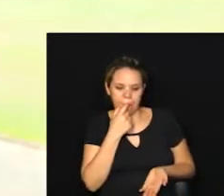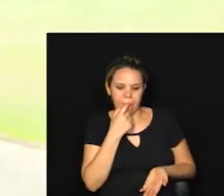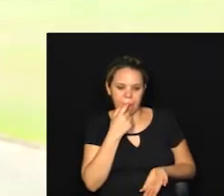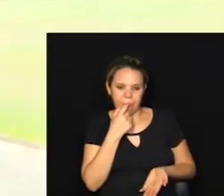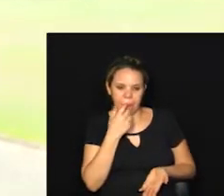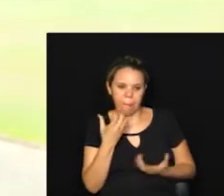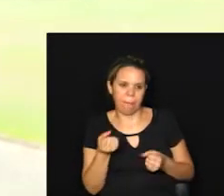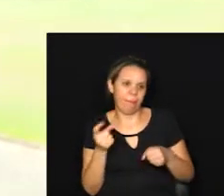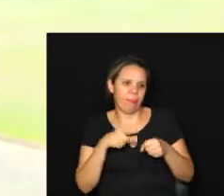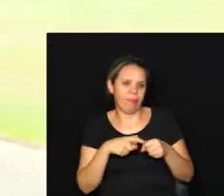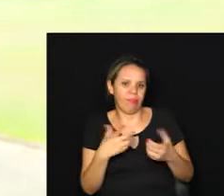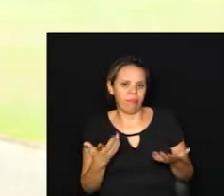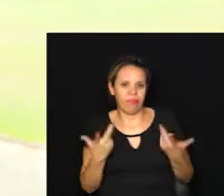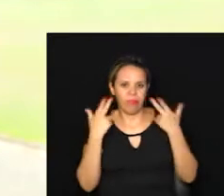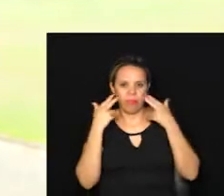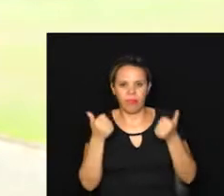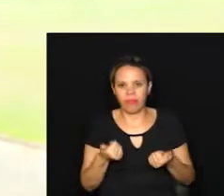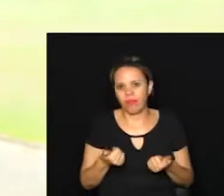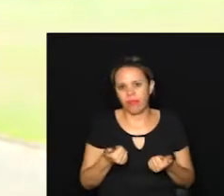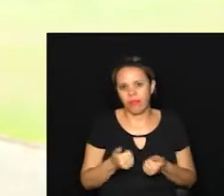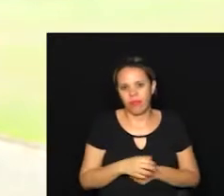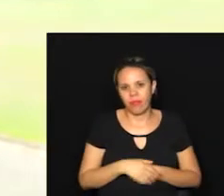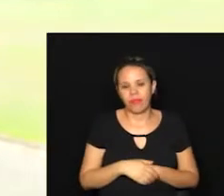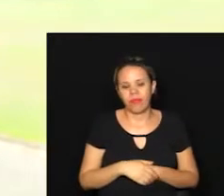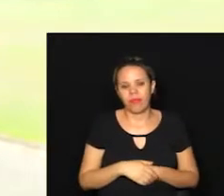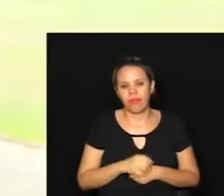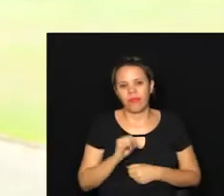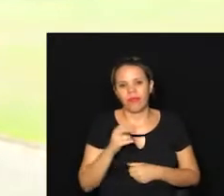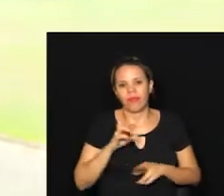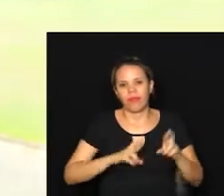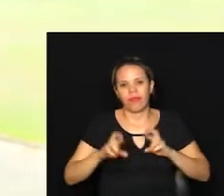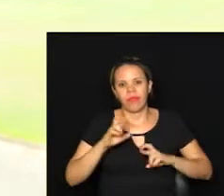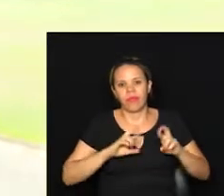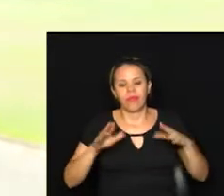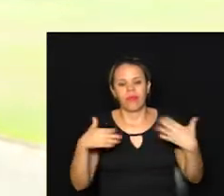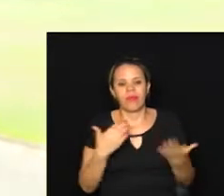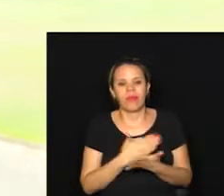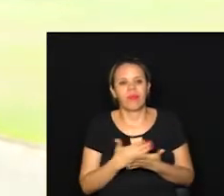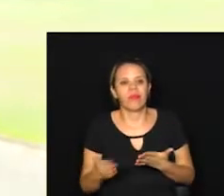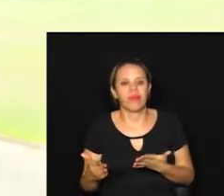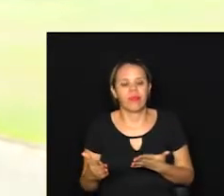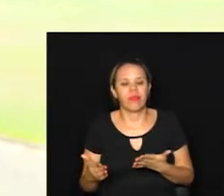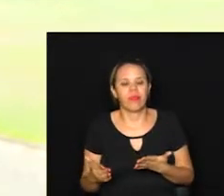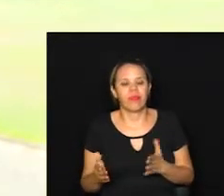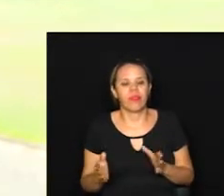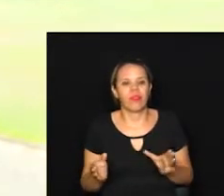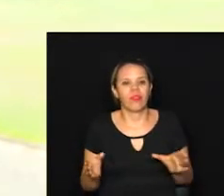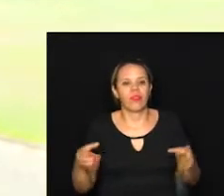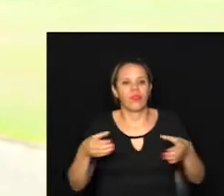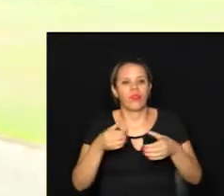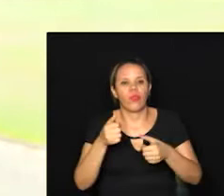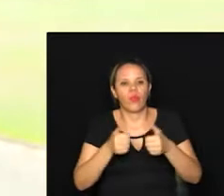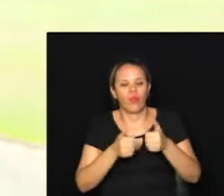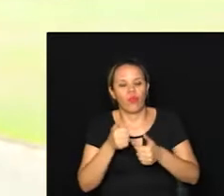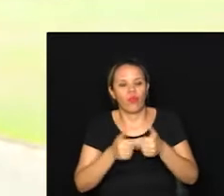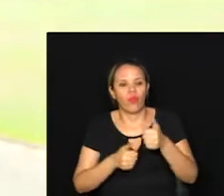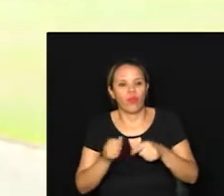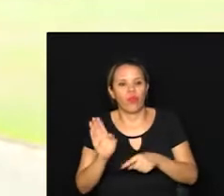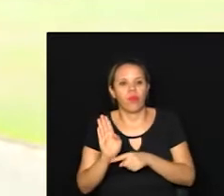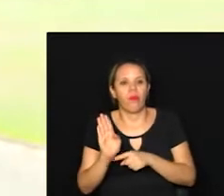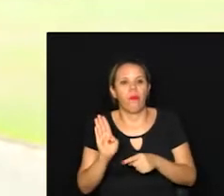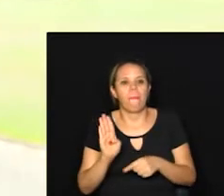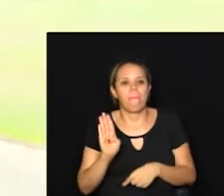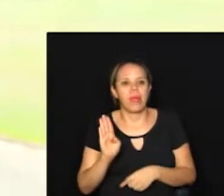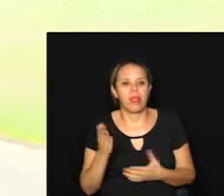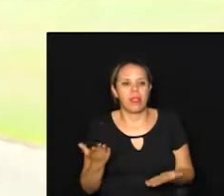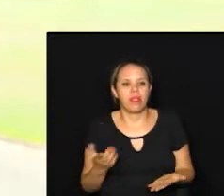vamos voltar, que está tudo bem. Bom, se a gente fosse analisar quando começou a Série B, Mariolane, o Guarani tinha o Carpini, que